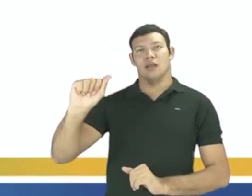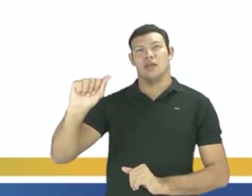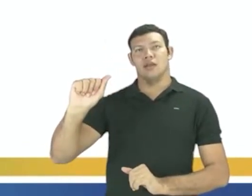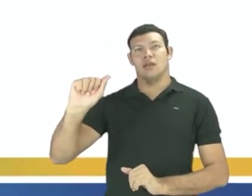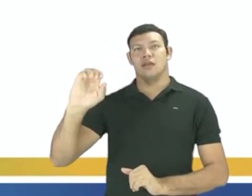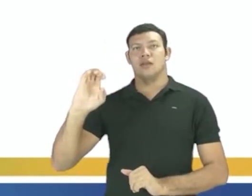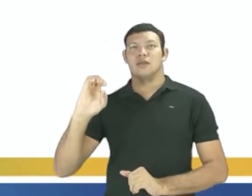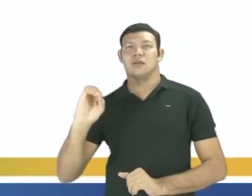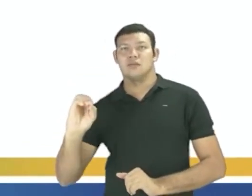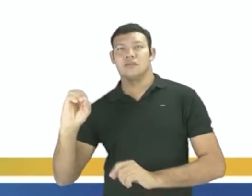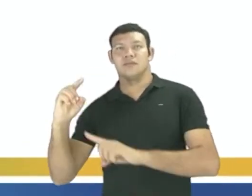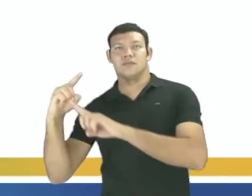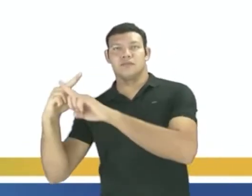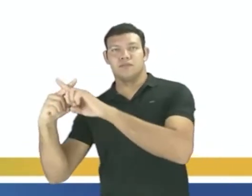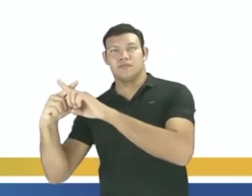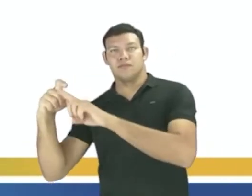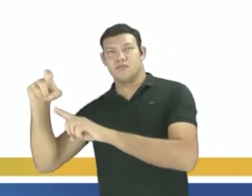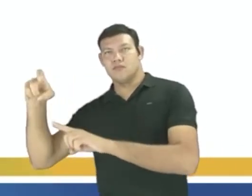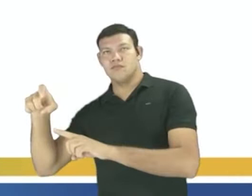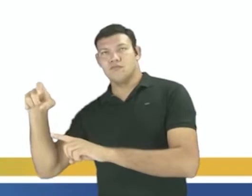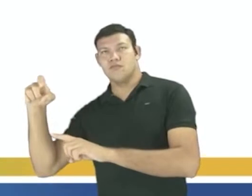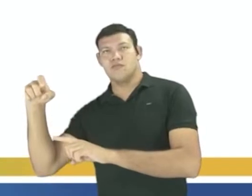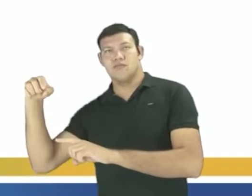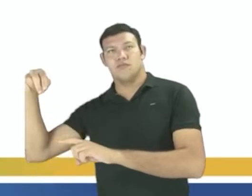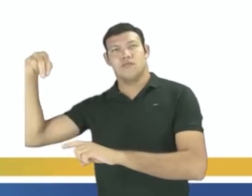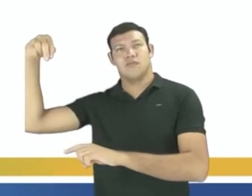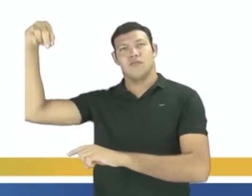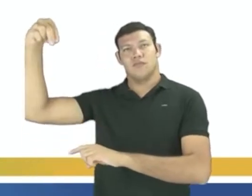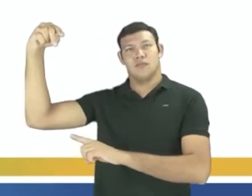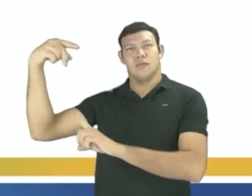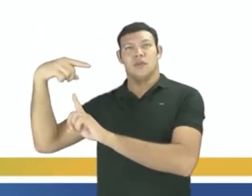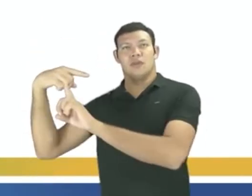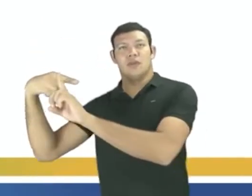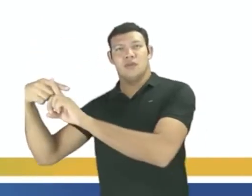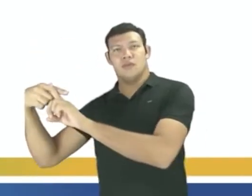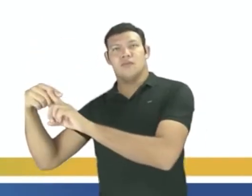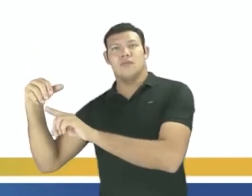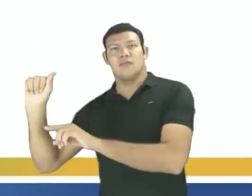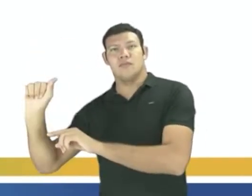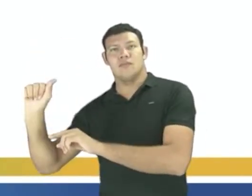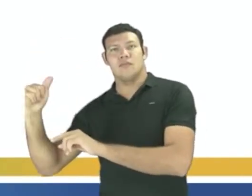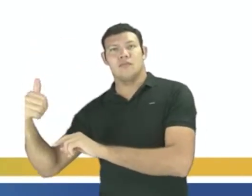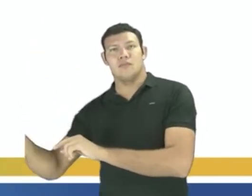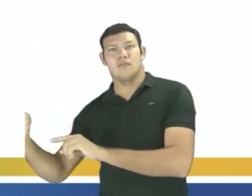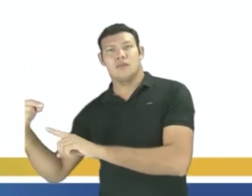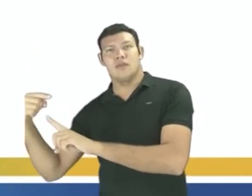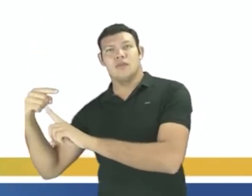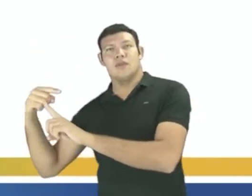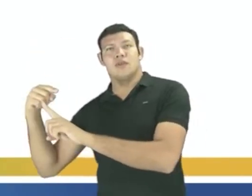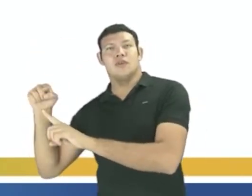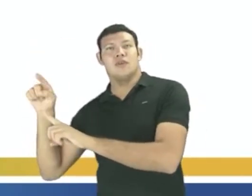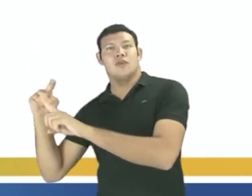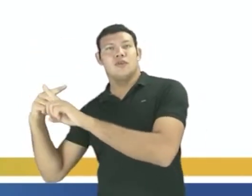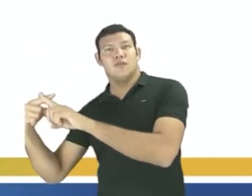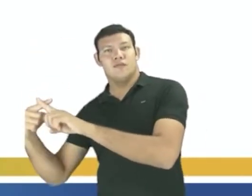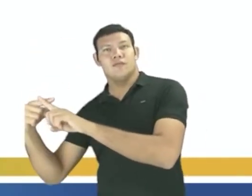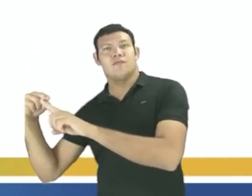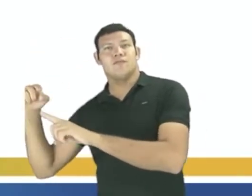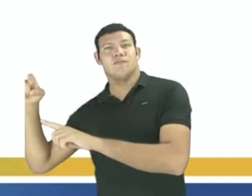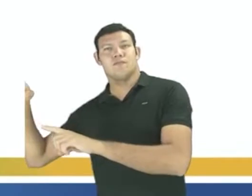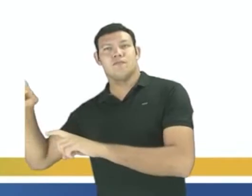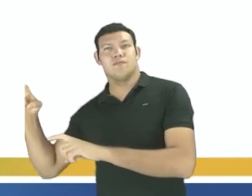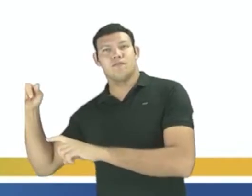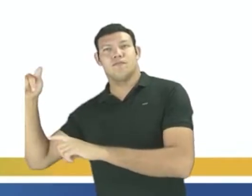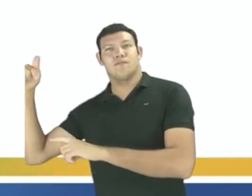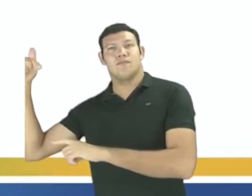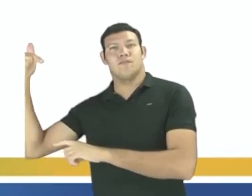enésimo, mais A1 vezes x enésimo menos 1, mais